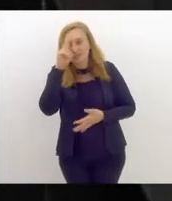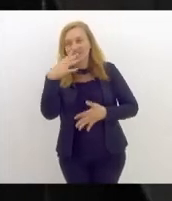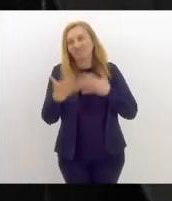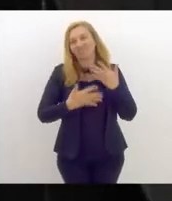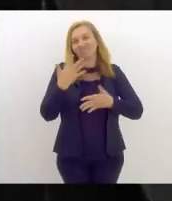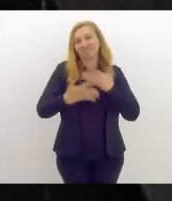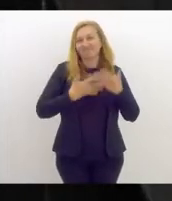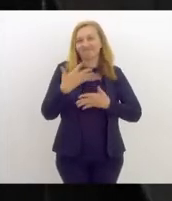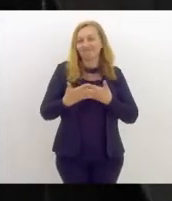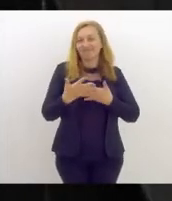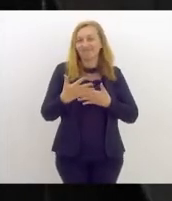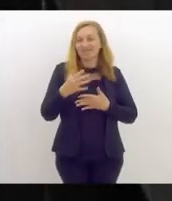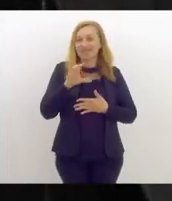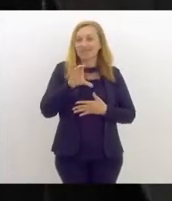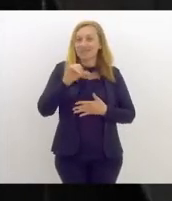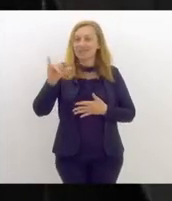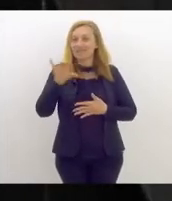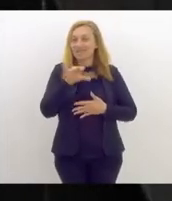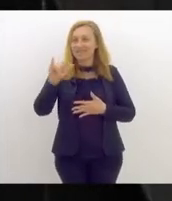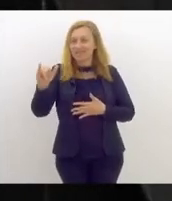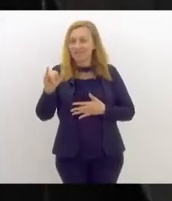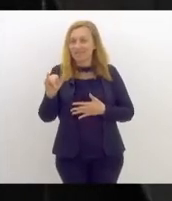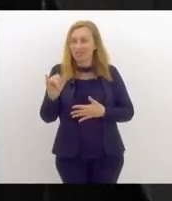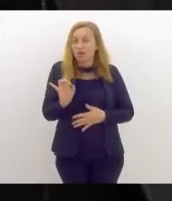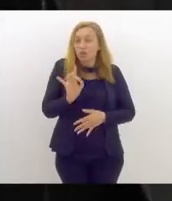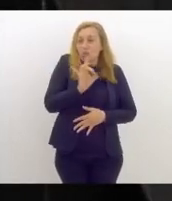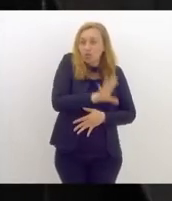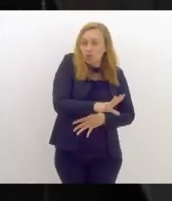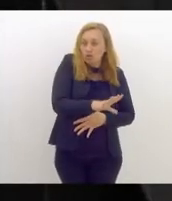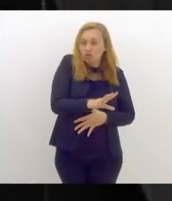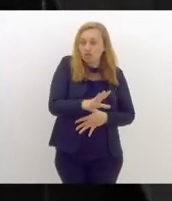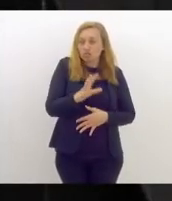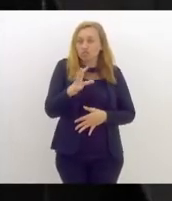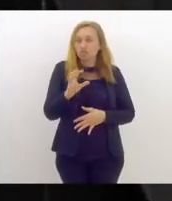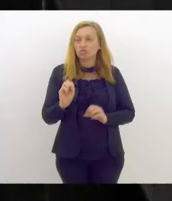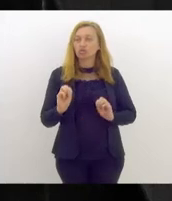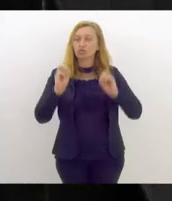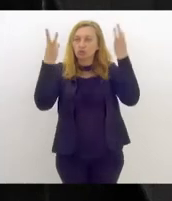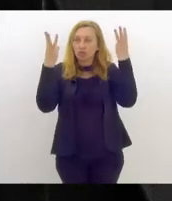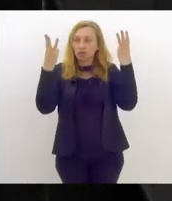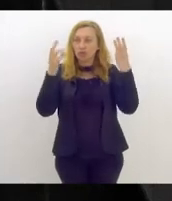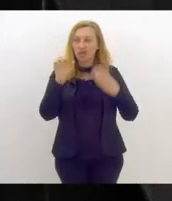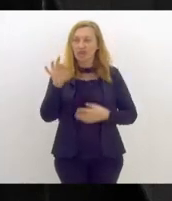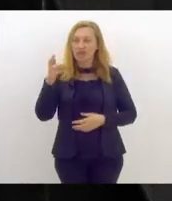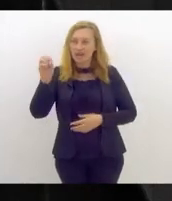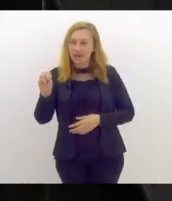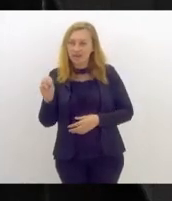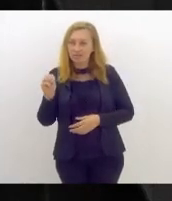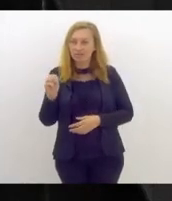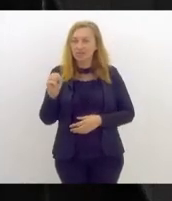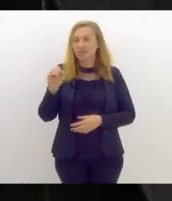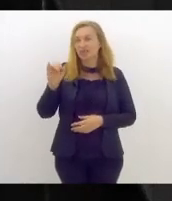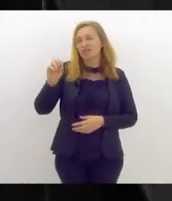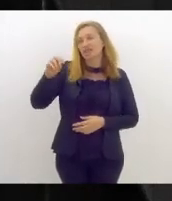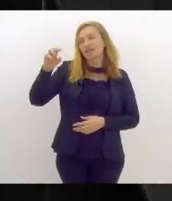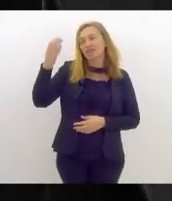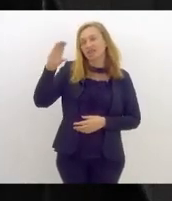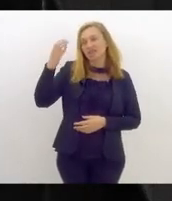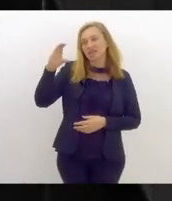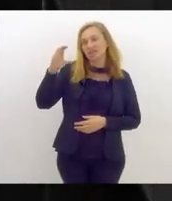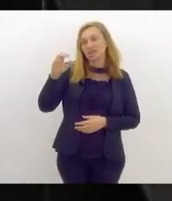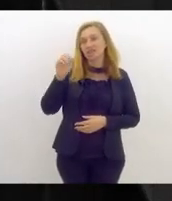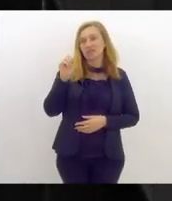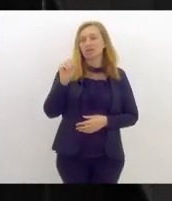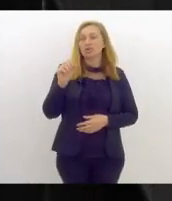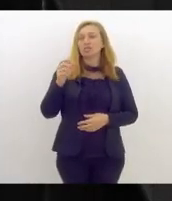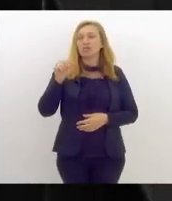que assistir talvez ao último show do Erasmo Carlos em Niterói no bar do meio ainda quando o